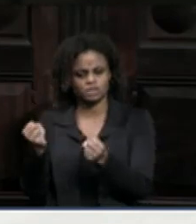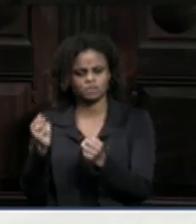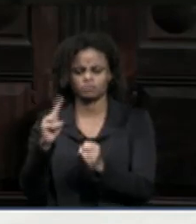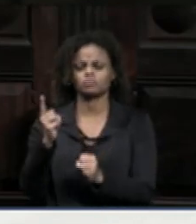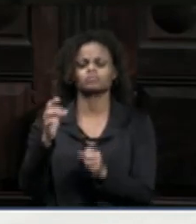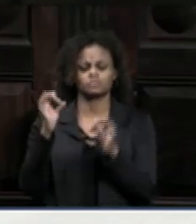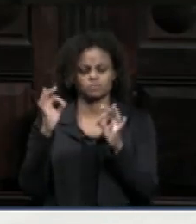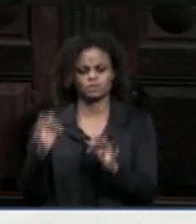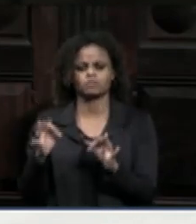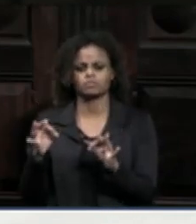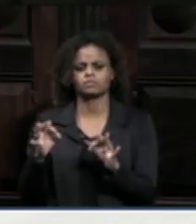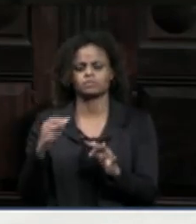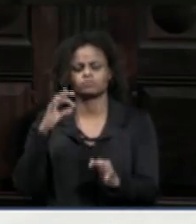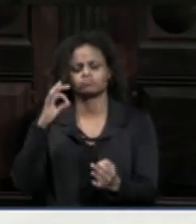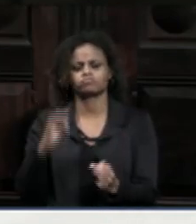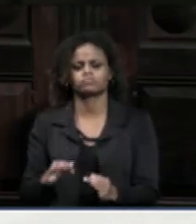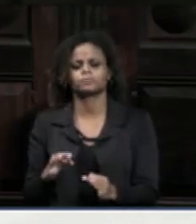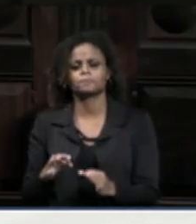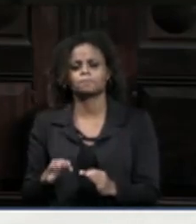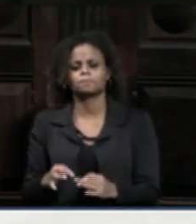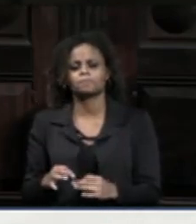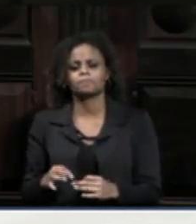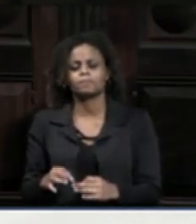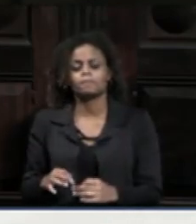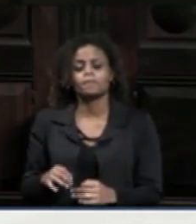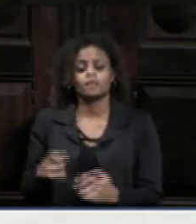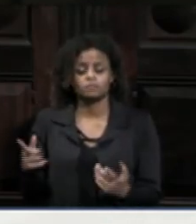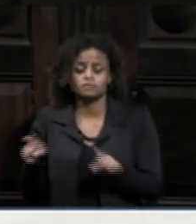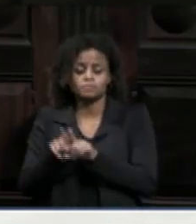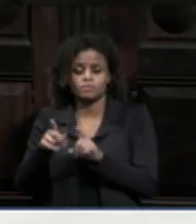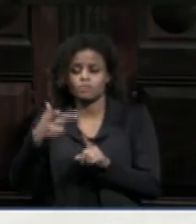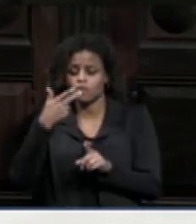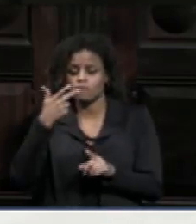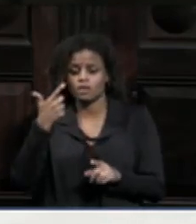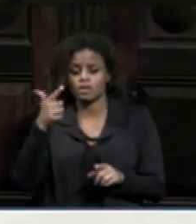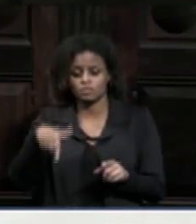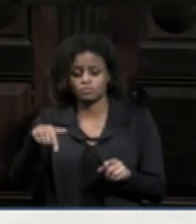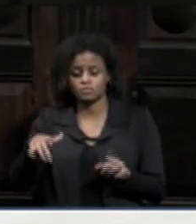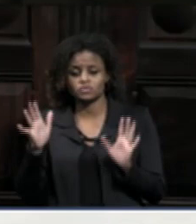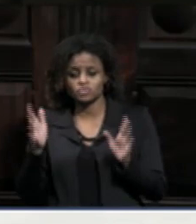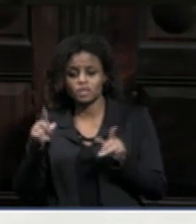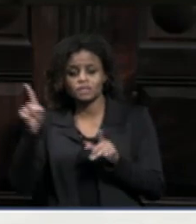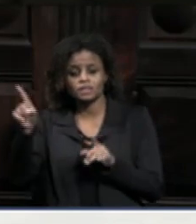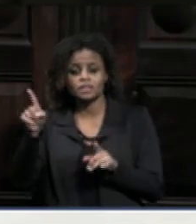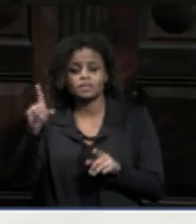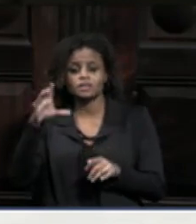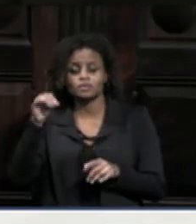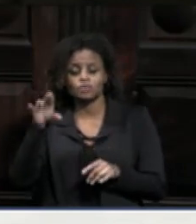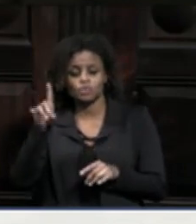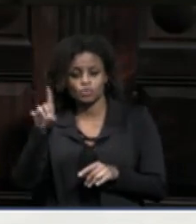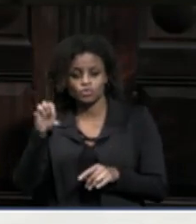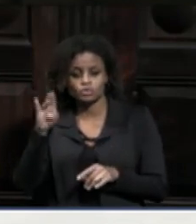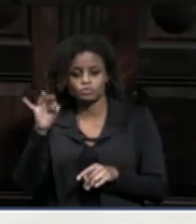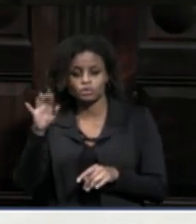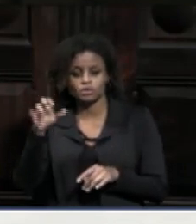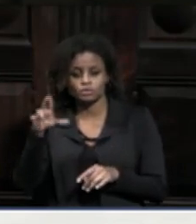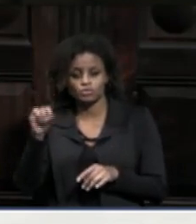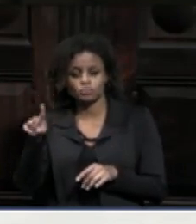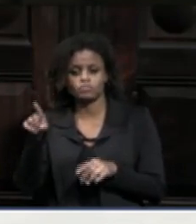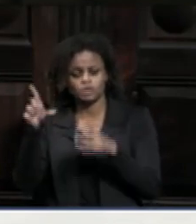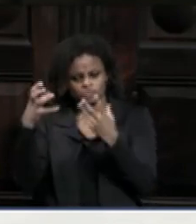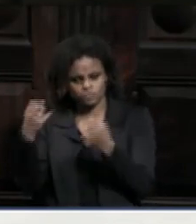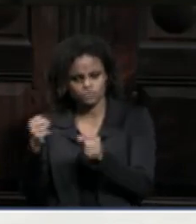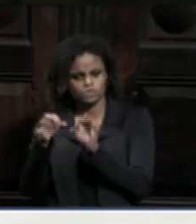Aliás, manifestaram aqui que ele próprio também é favorável